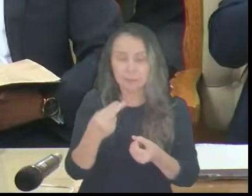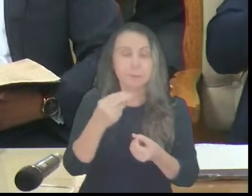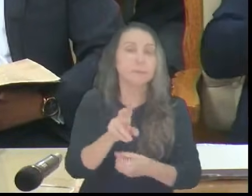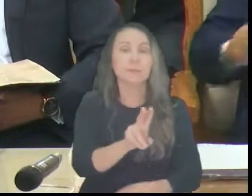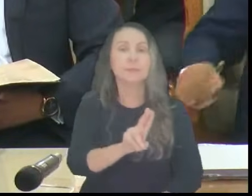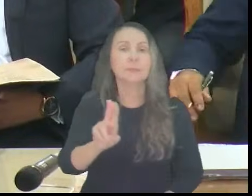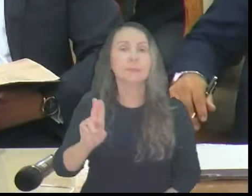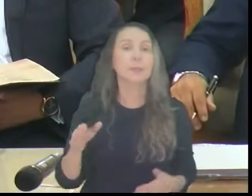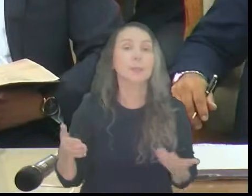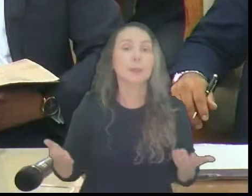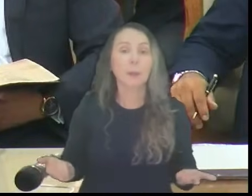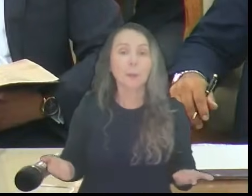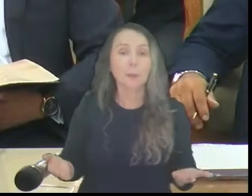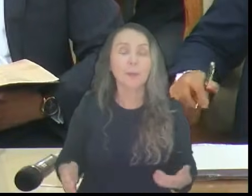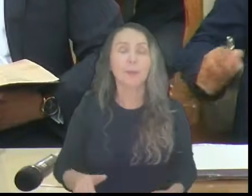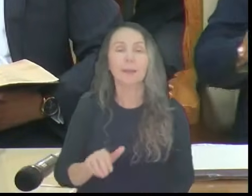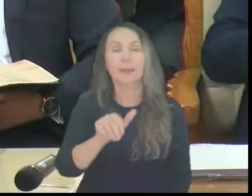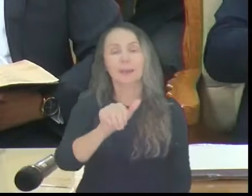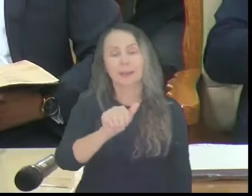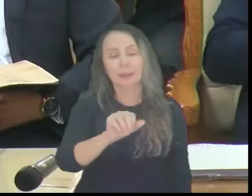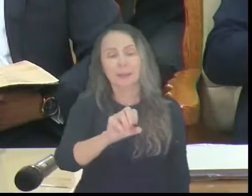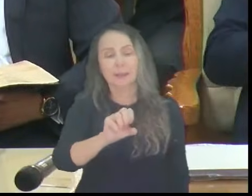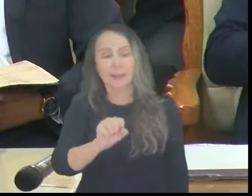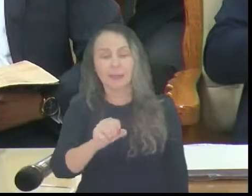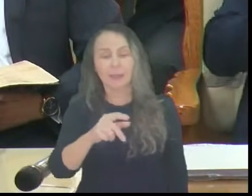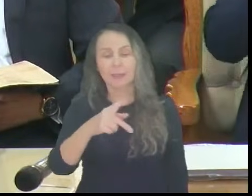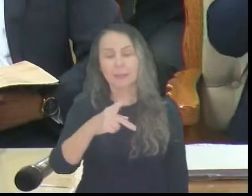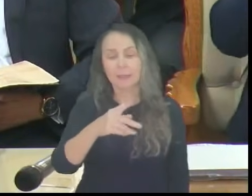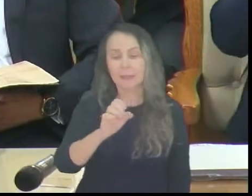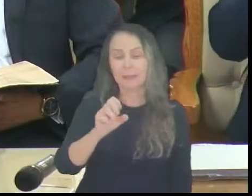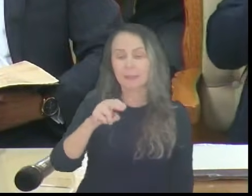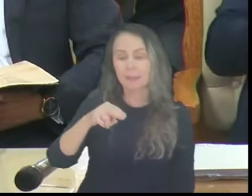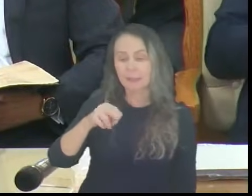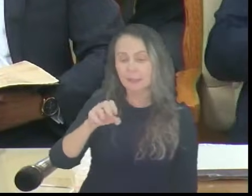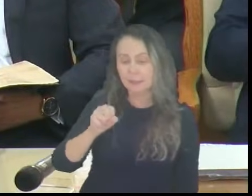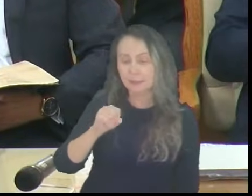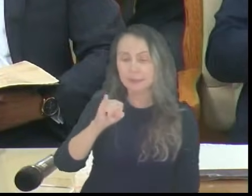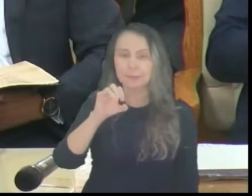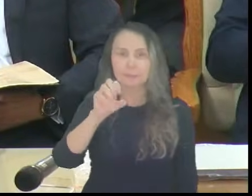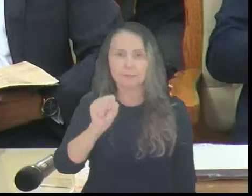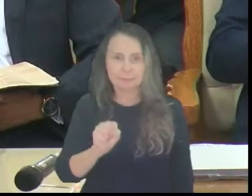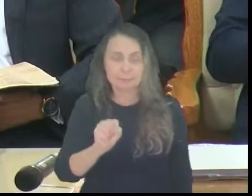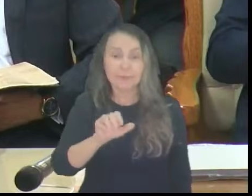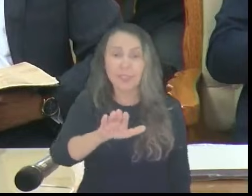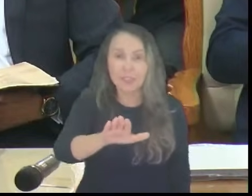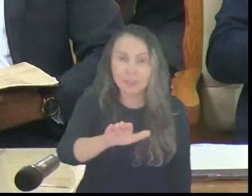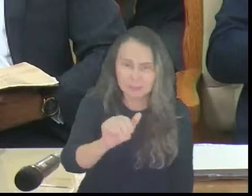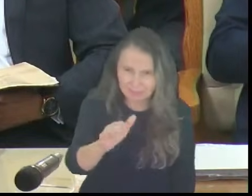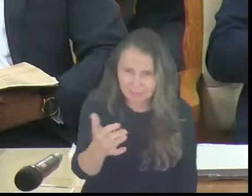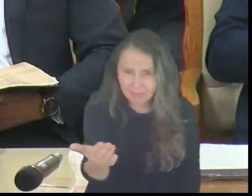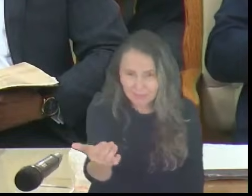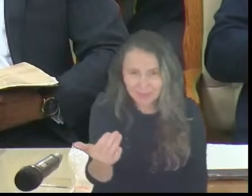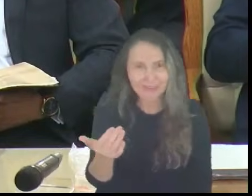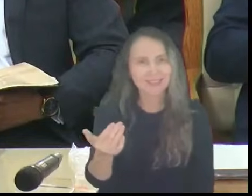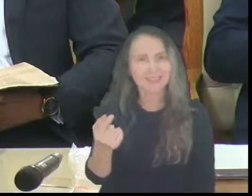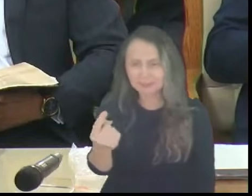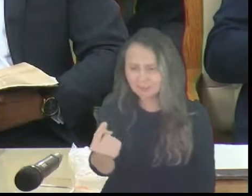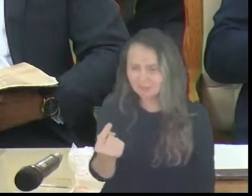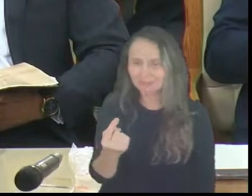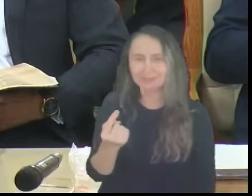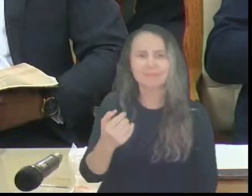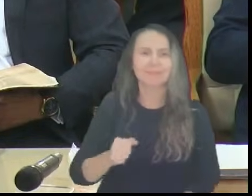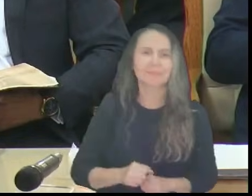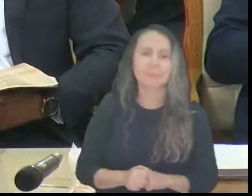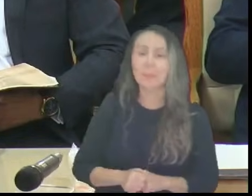Hein? Aspenais. Chamou o chefe dos eunucos e disse: vem cá, rapaz,